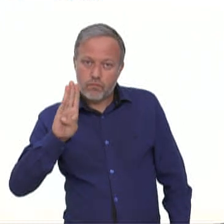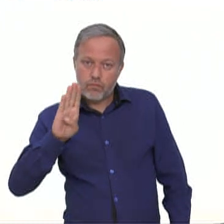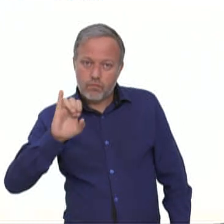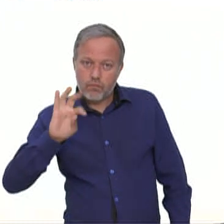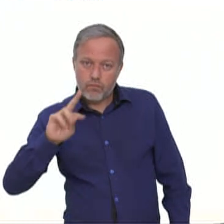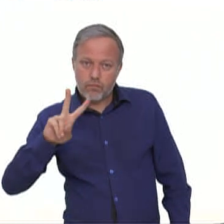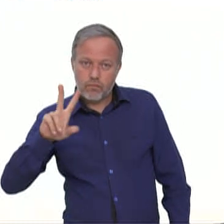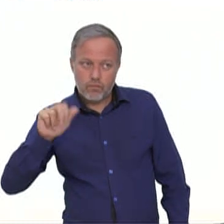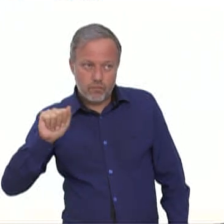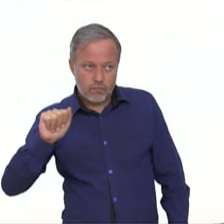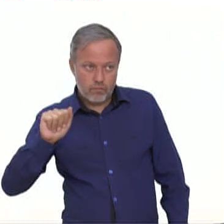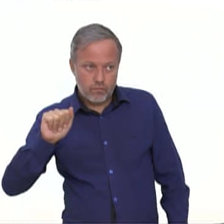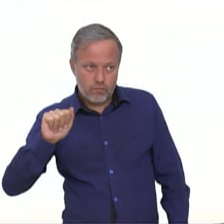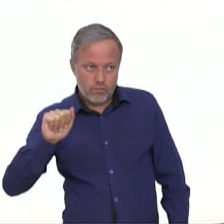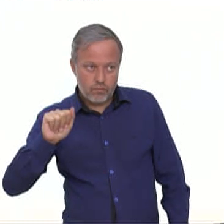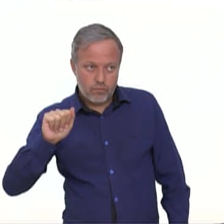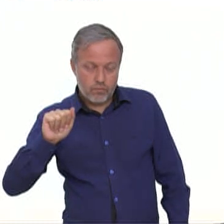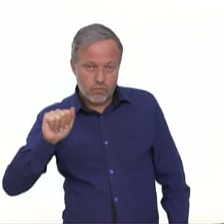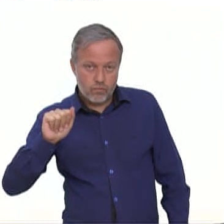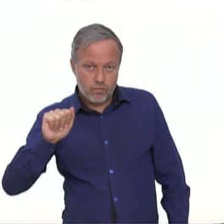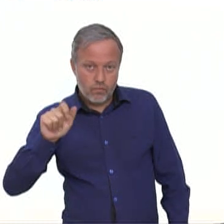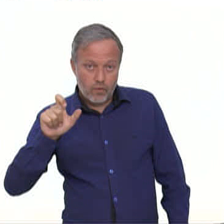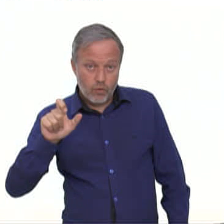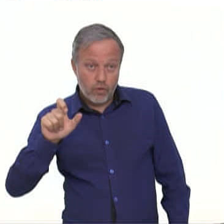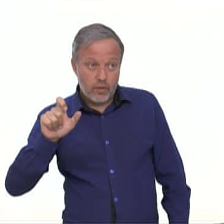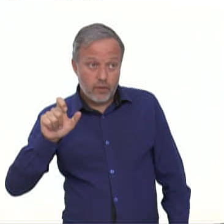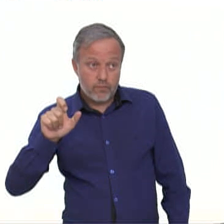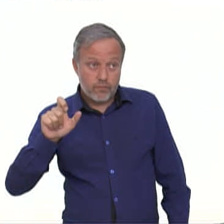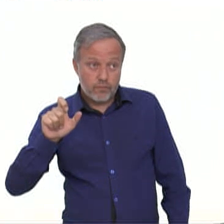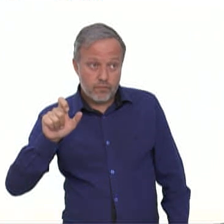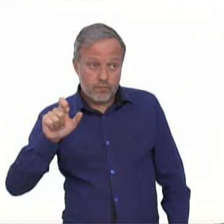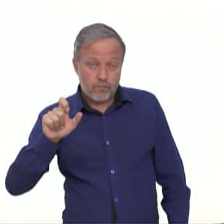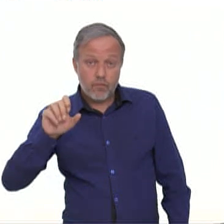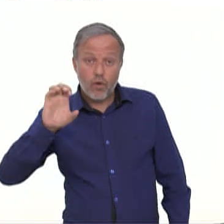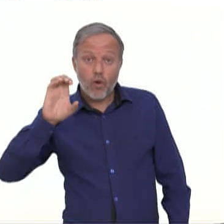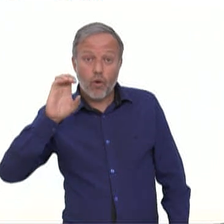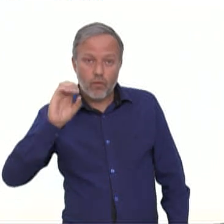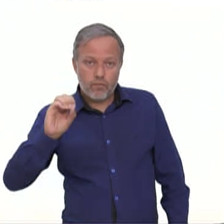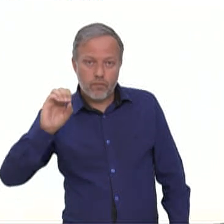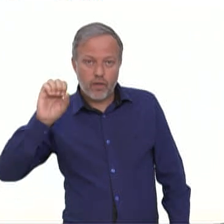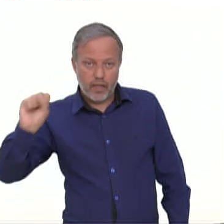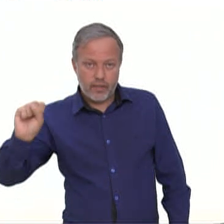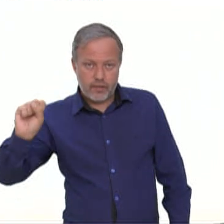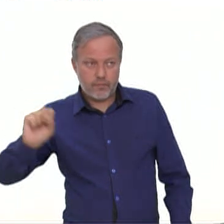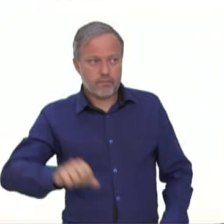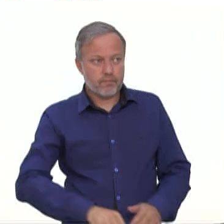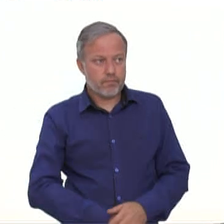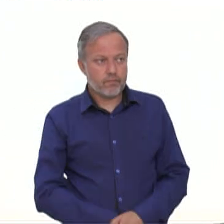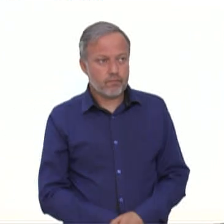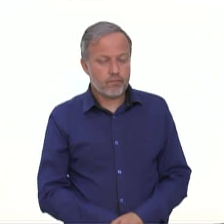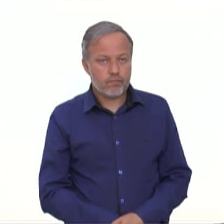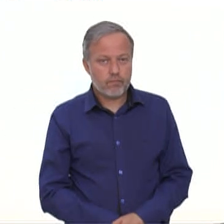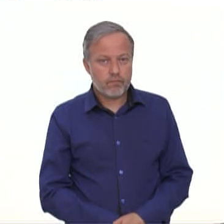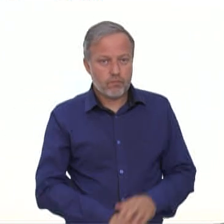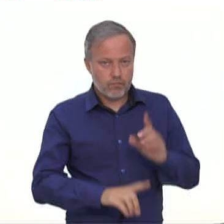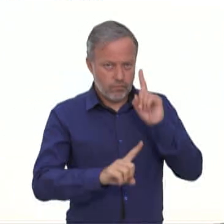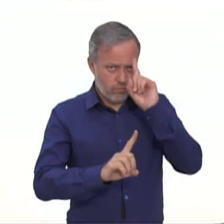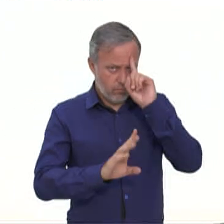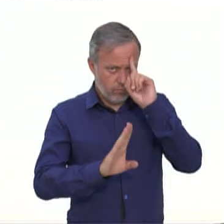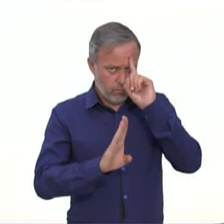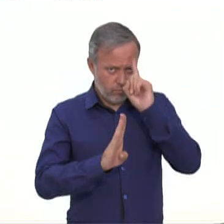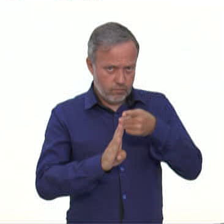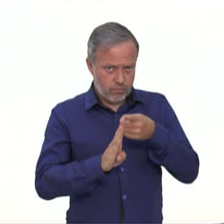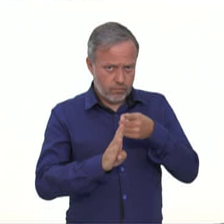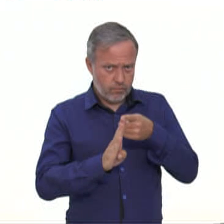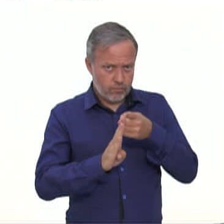vi sujeito aparecendo na oração subordinada, ela é subjetiva. A objetiva direta,